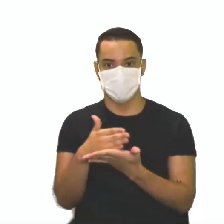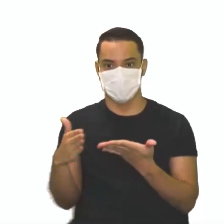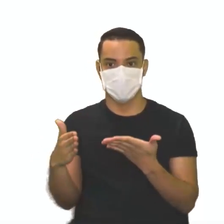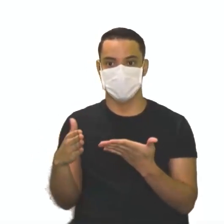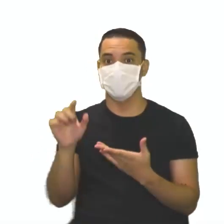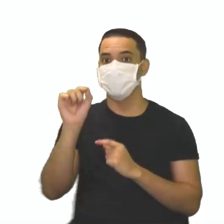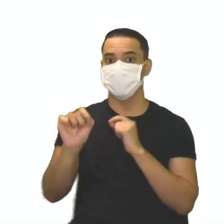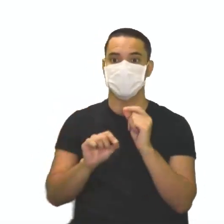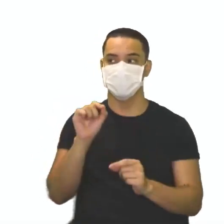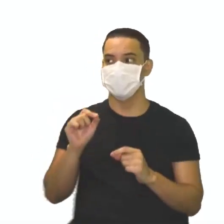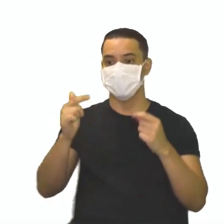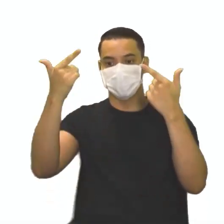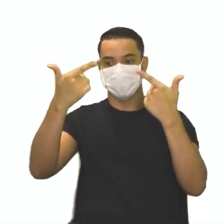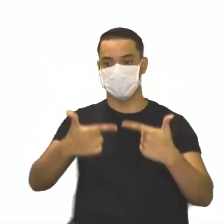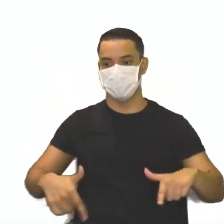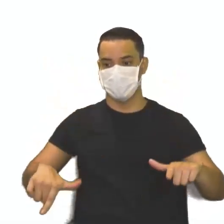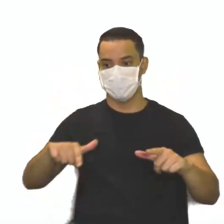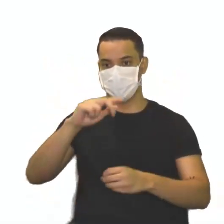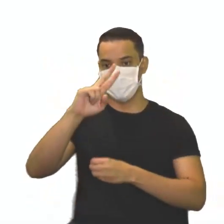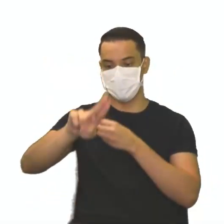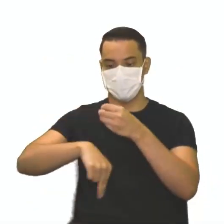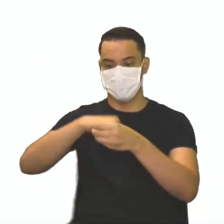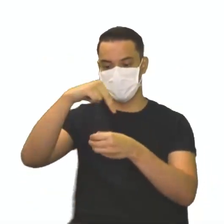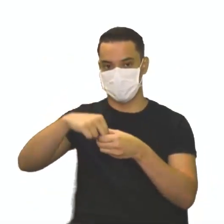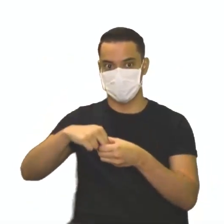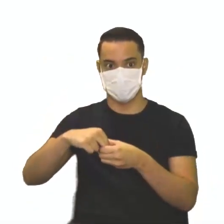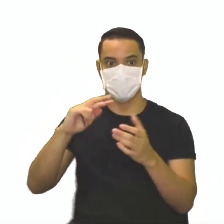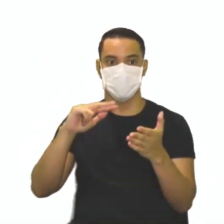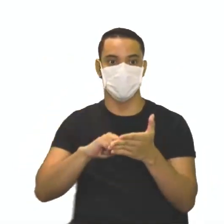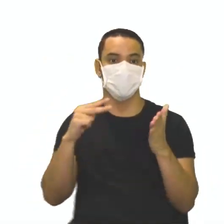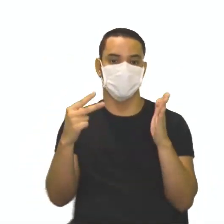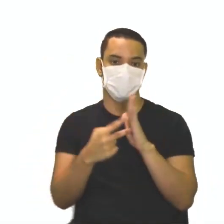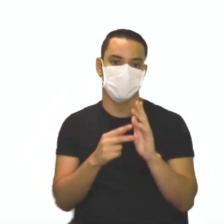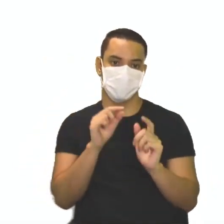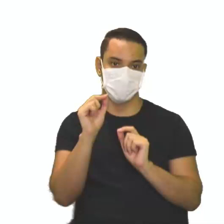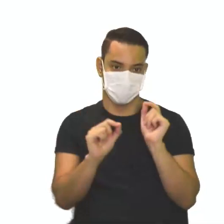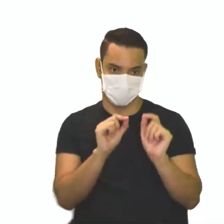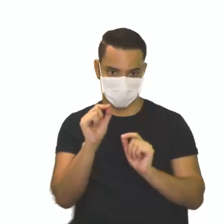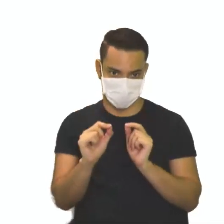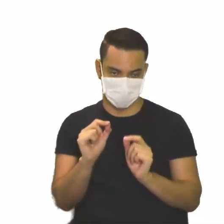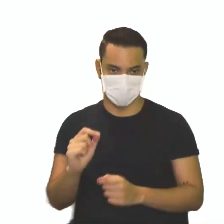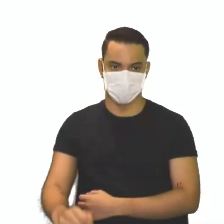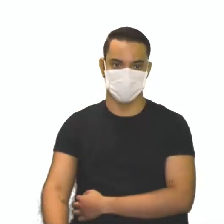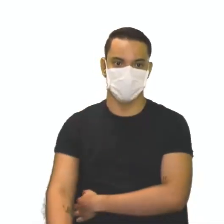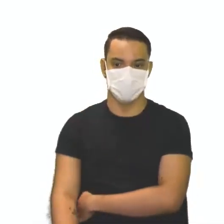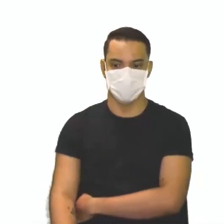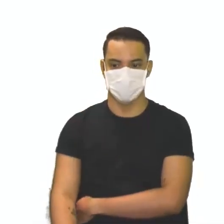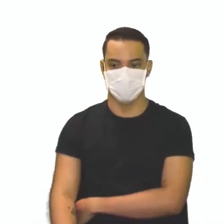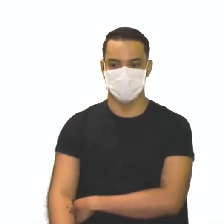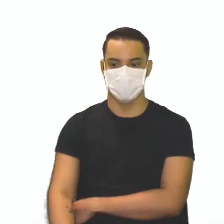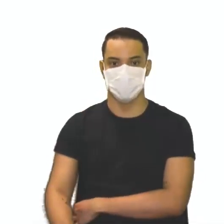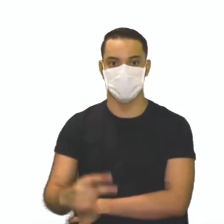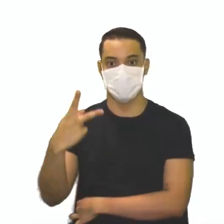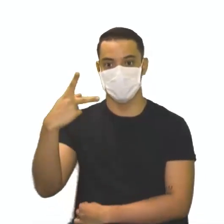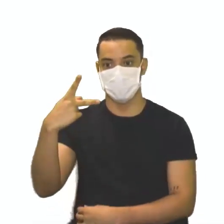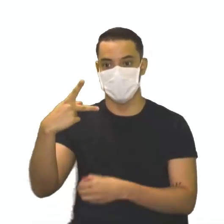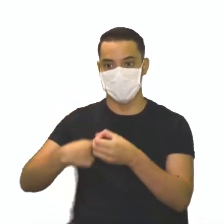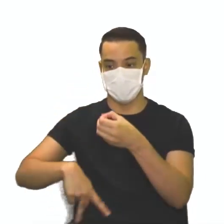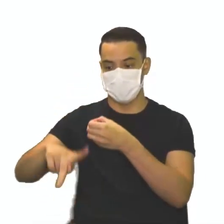ele estava o quê? Neutro. Isso significa que o número de